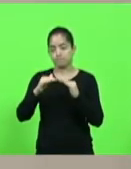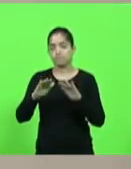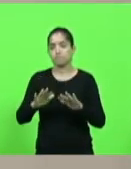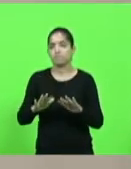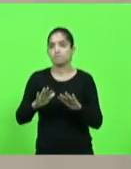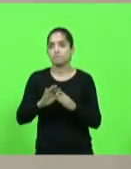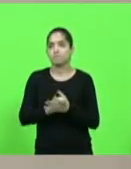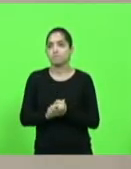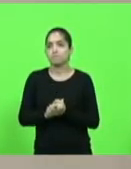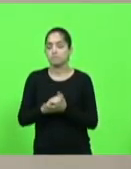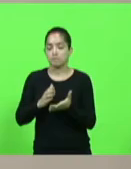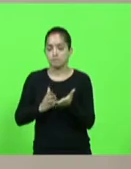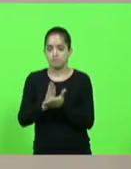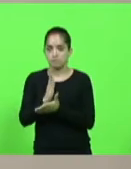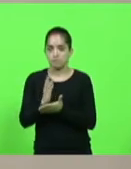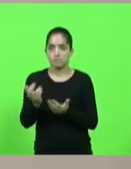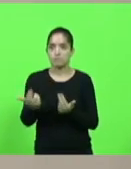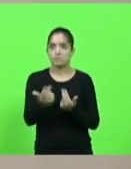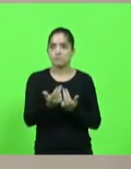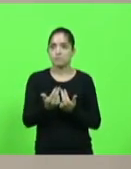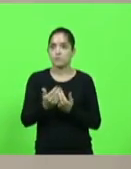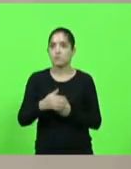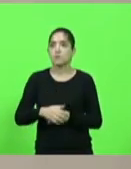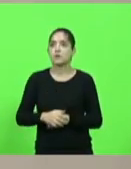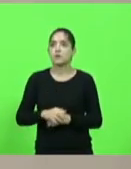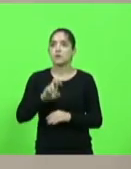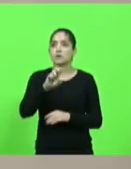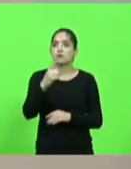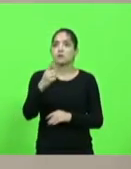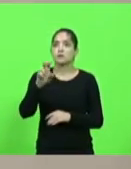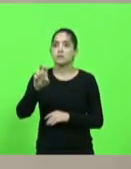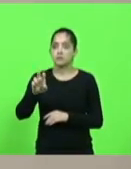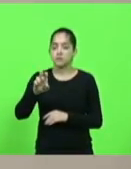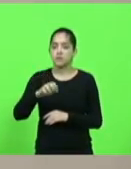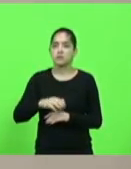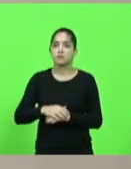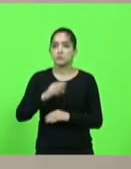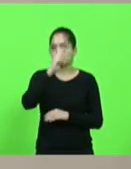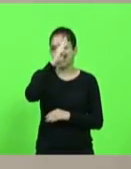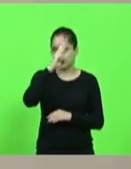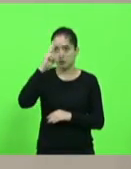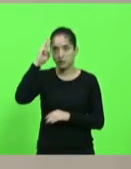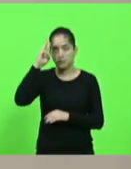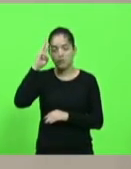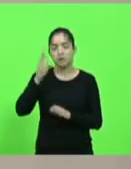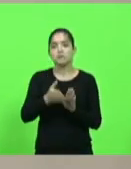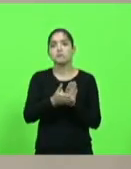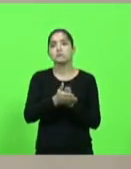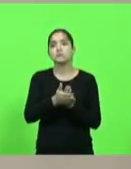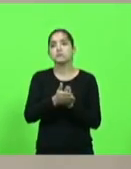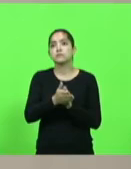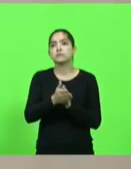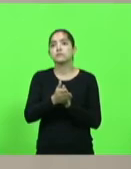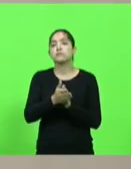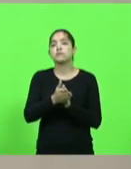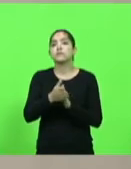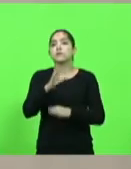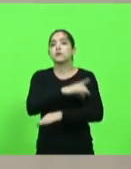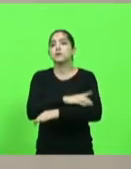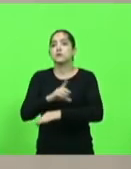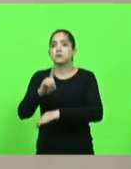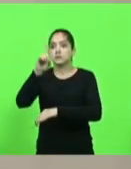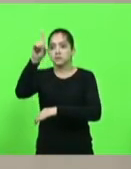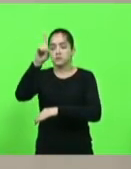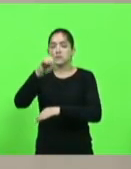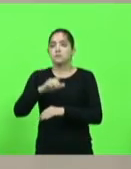como se encontra. Aprovado por unanimidade. Moção 515, autor, deputado Valnei Weber, manifestando aplausos à Assembleia de Deus do município de Isara,